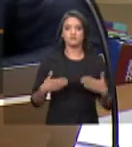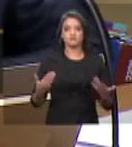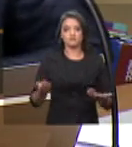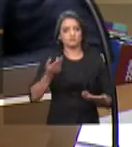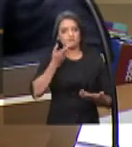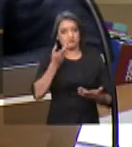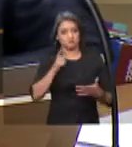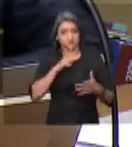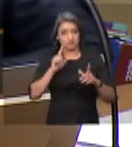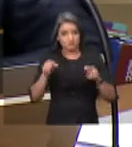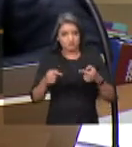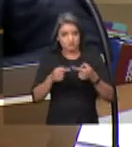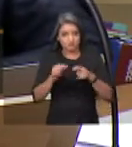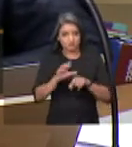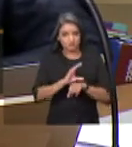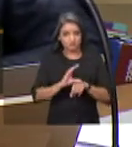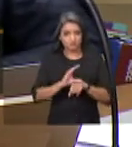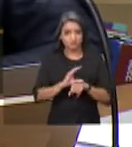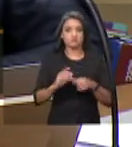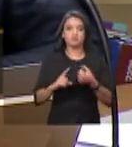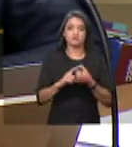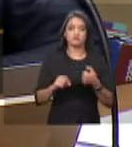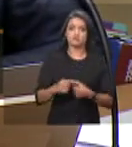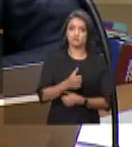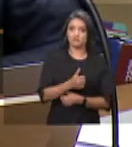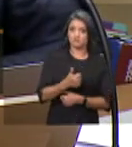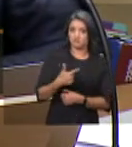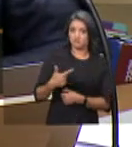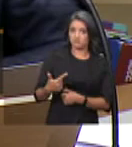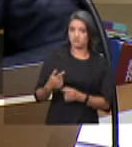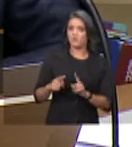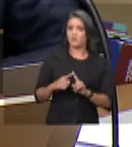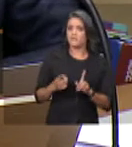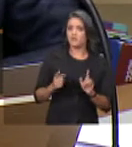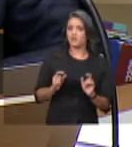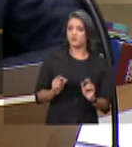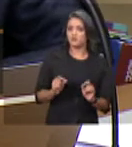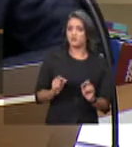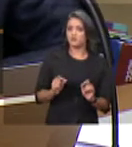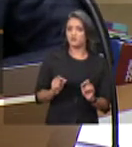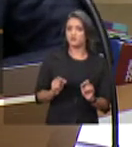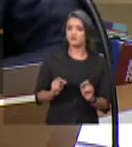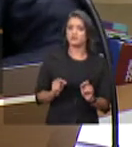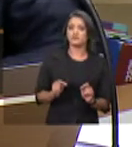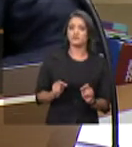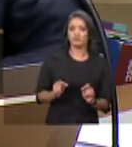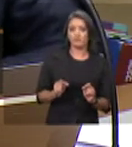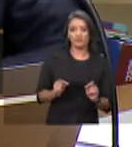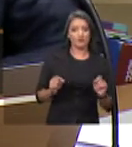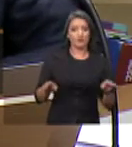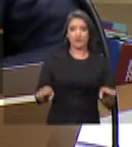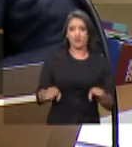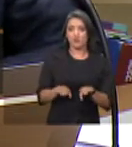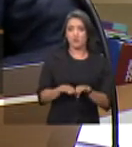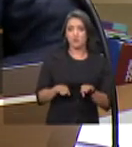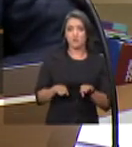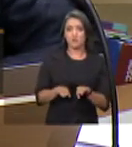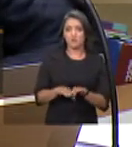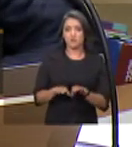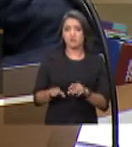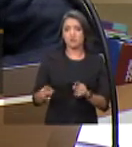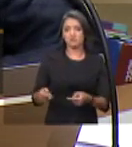constitucionalidade do artigo 12 pressupõe salvo melhor juízo reconhecer a constitucionalidade